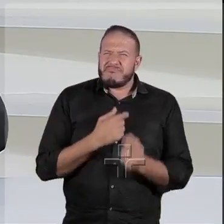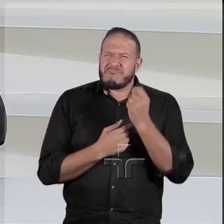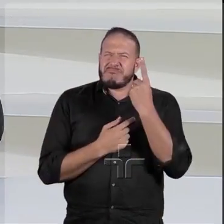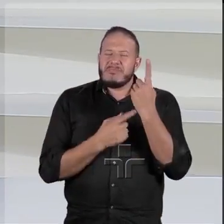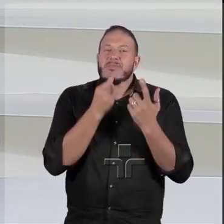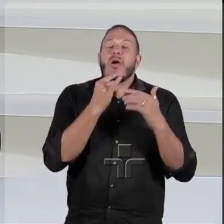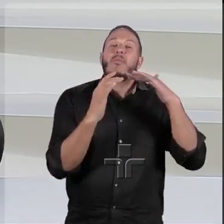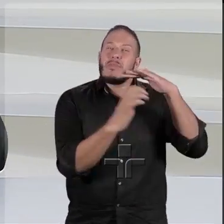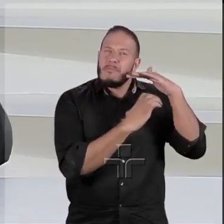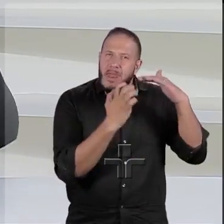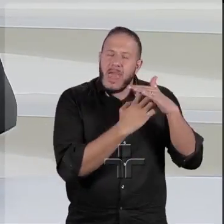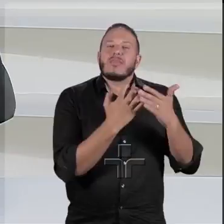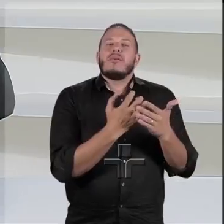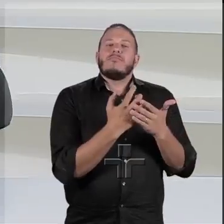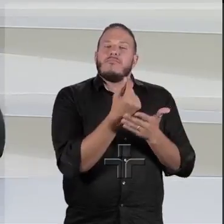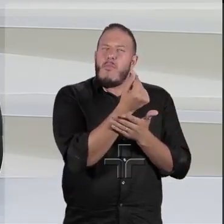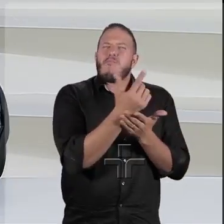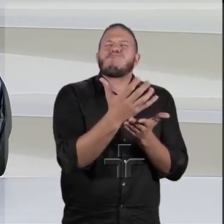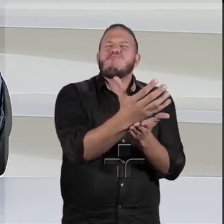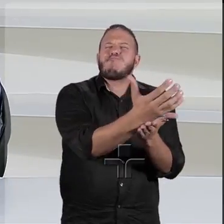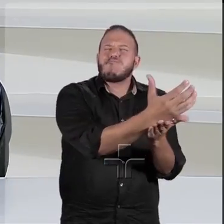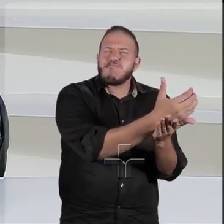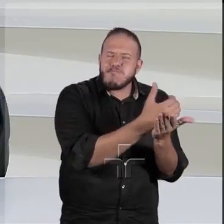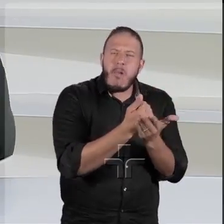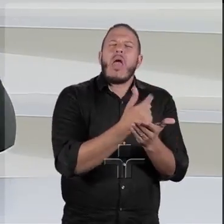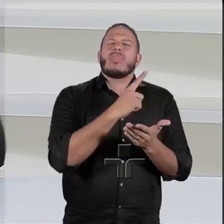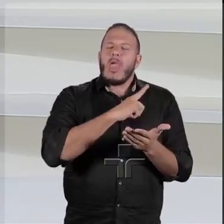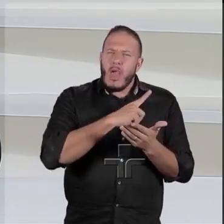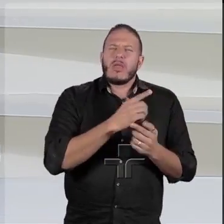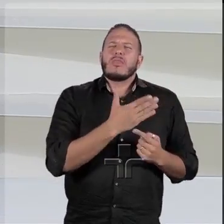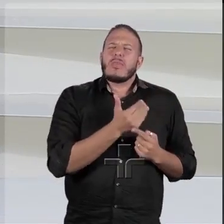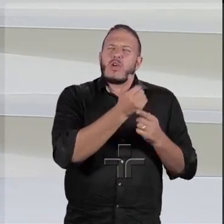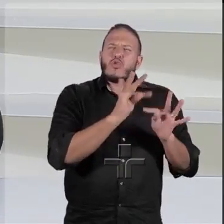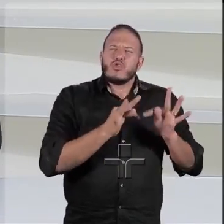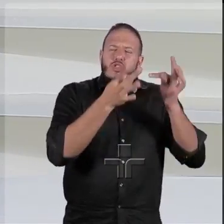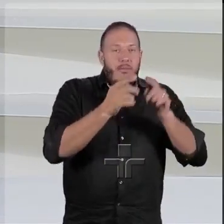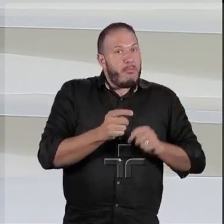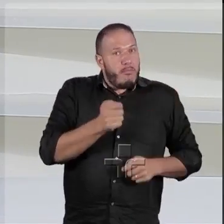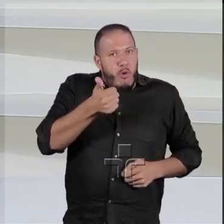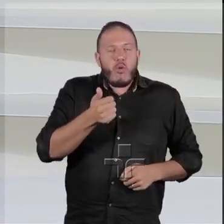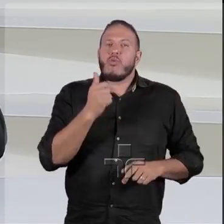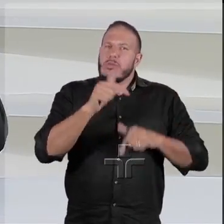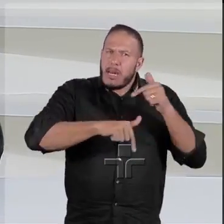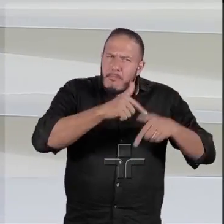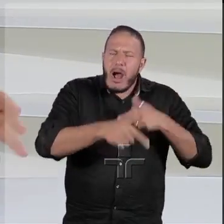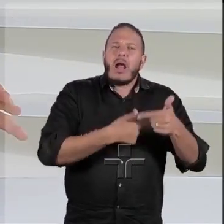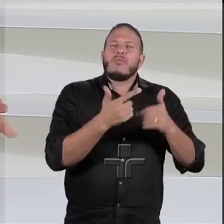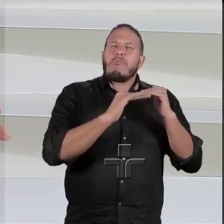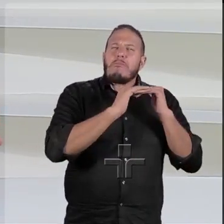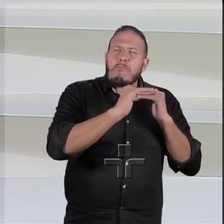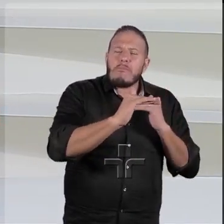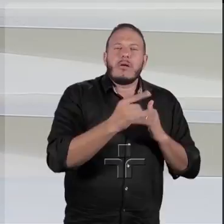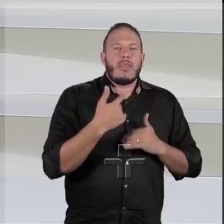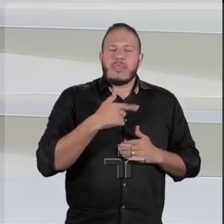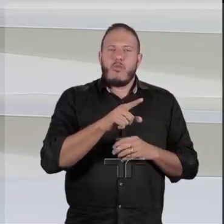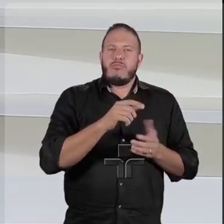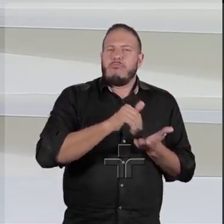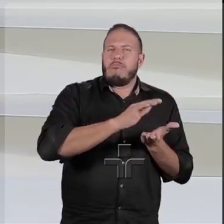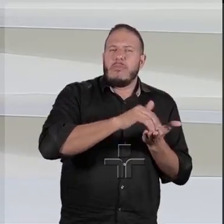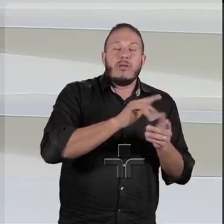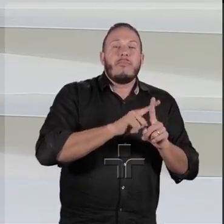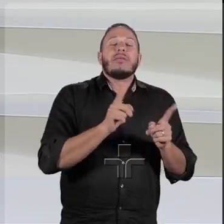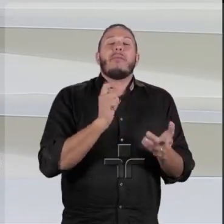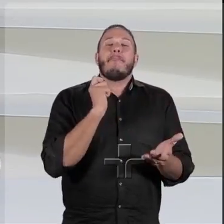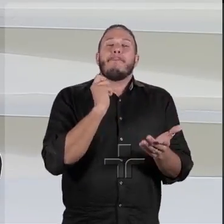que fatura muito, tem alta tecnologia, pouco emprego, emprego estável, não desemprega,